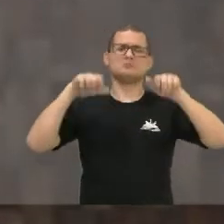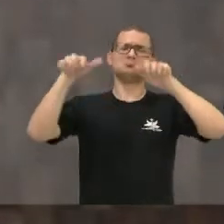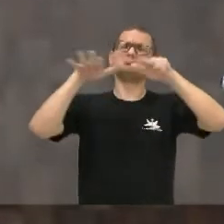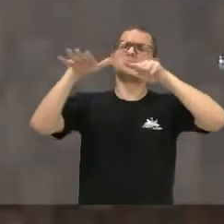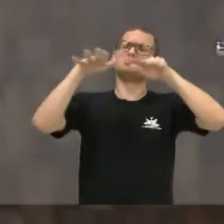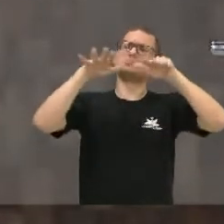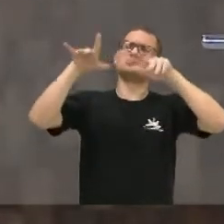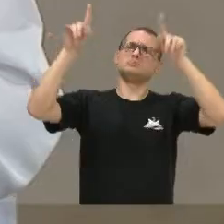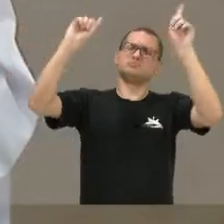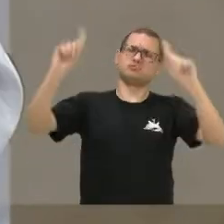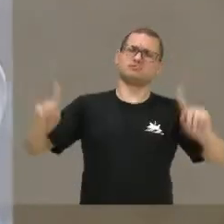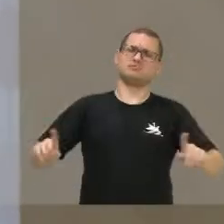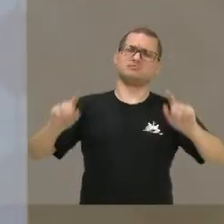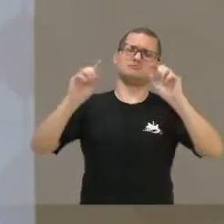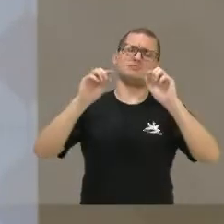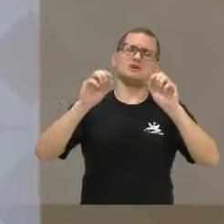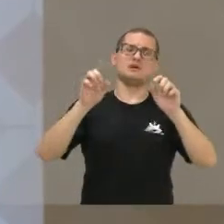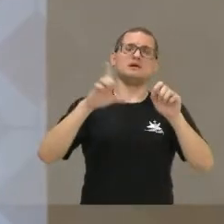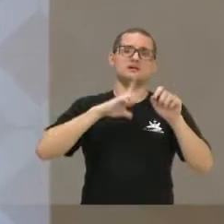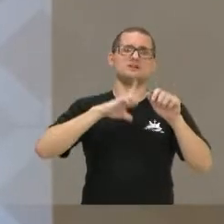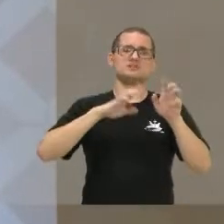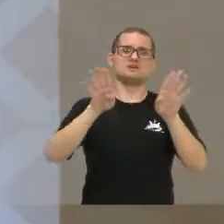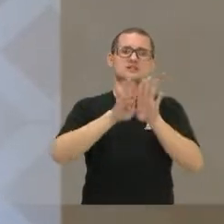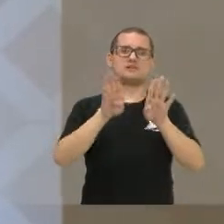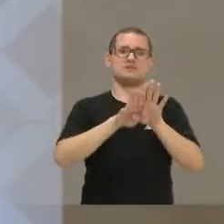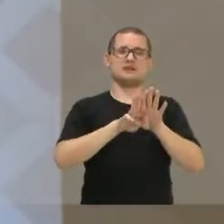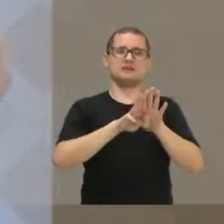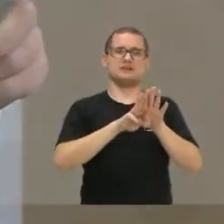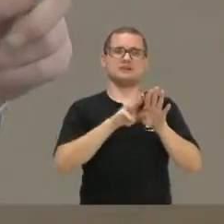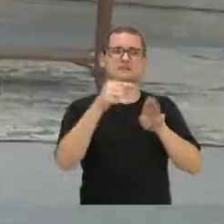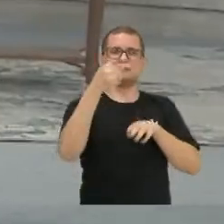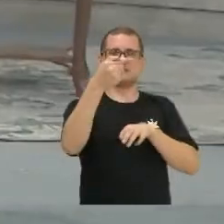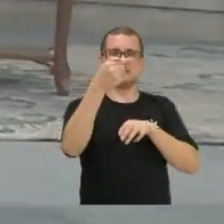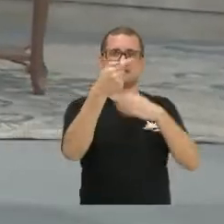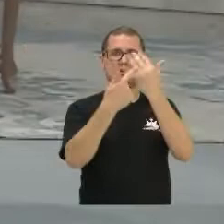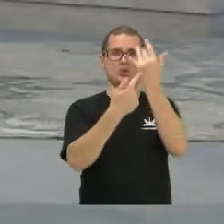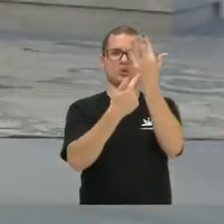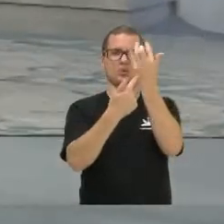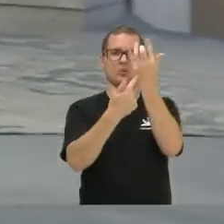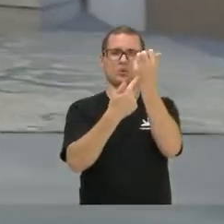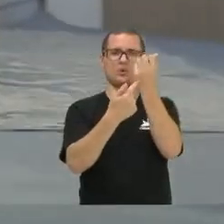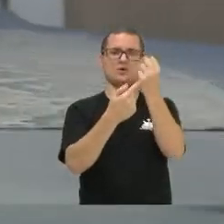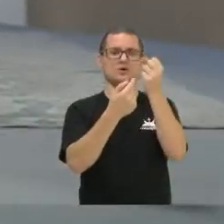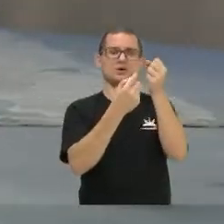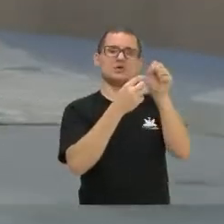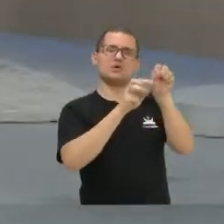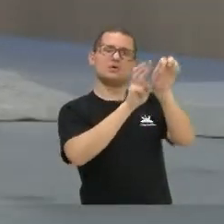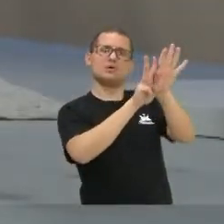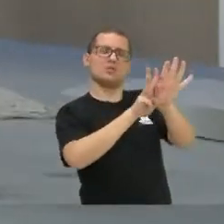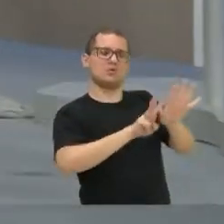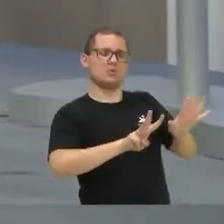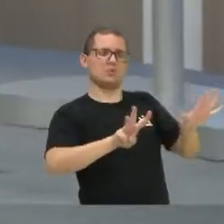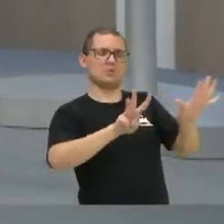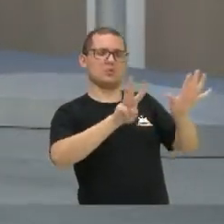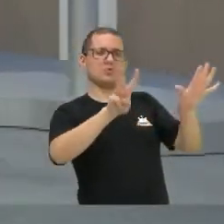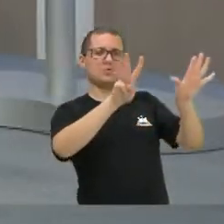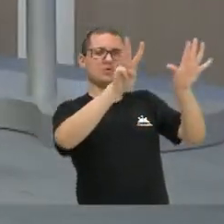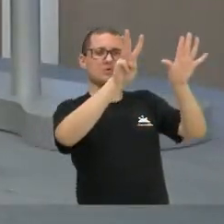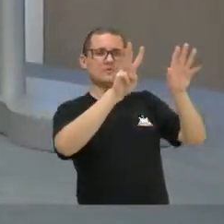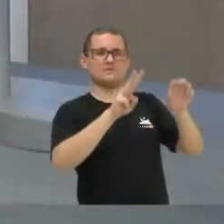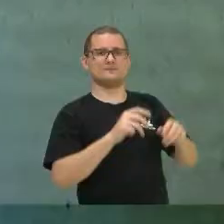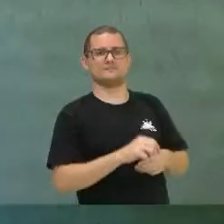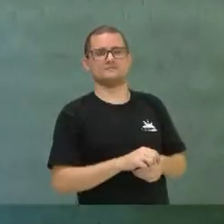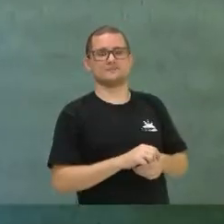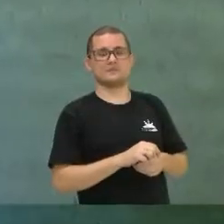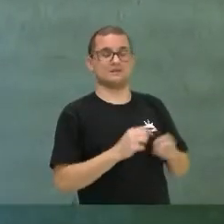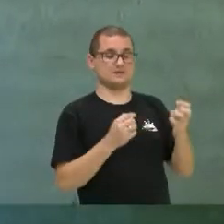sete espíritos de deus pois bem agora nós vamos retornar até aqui os candelabros